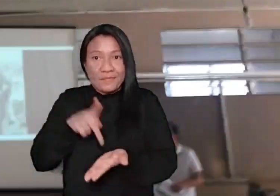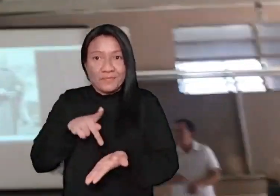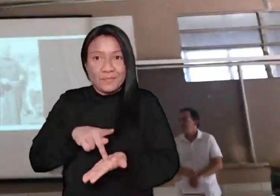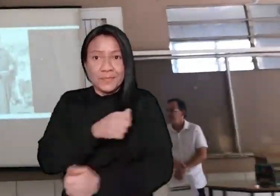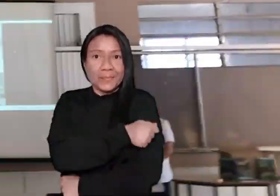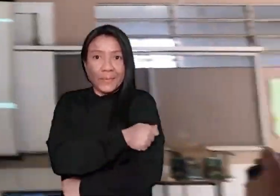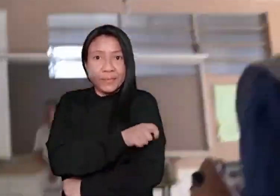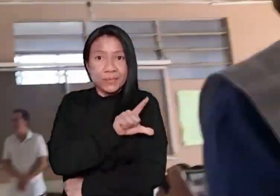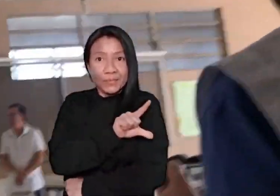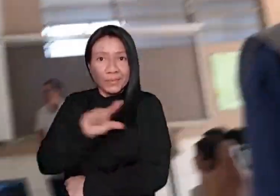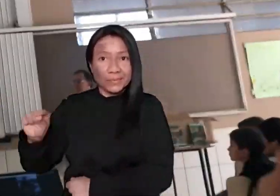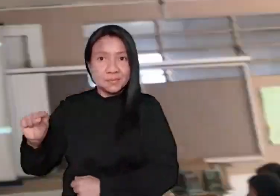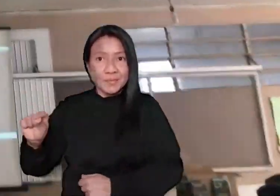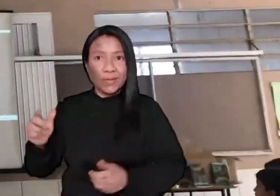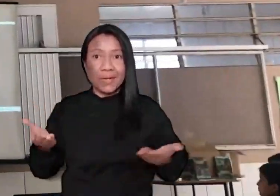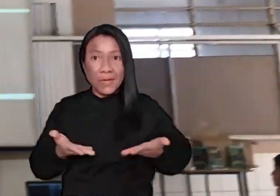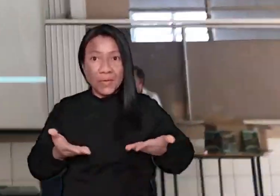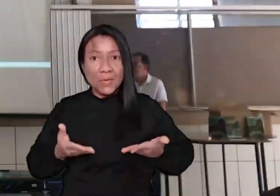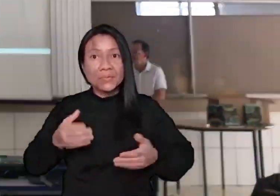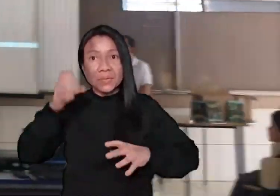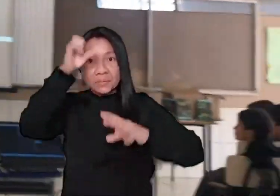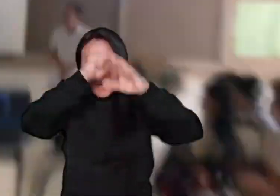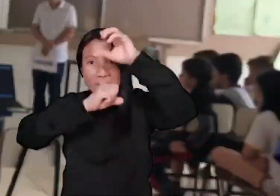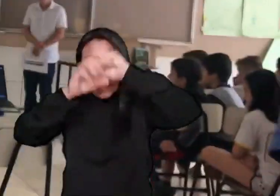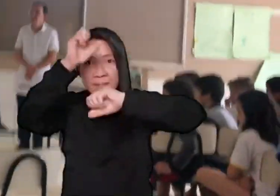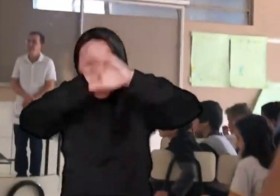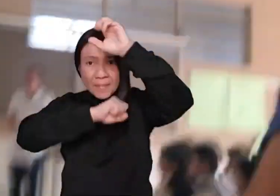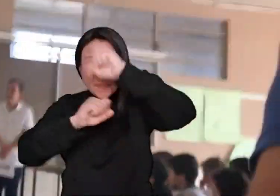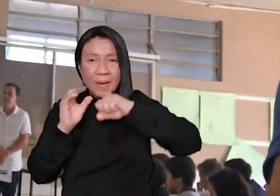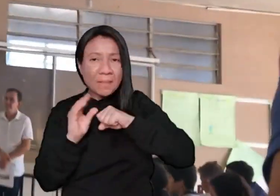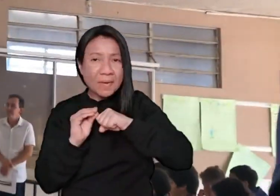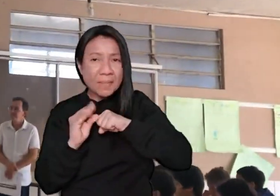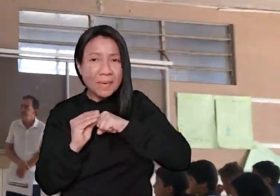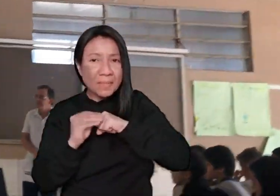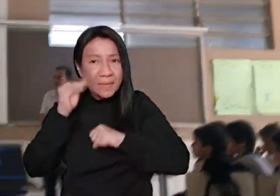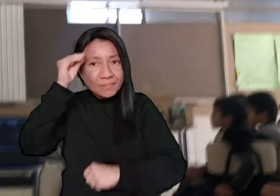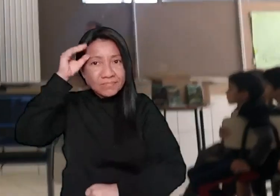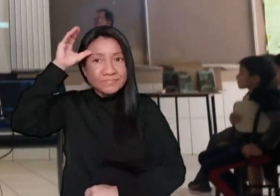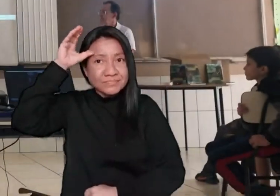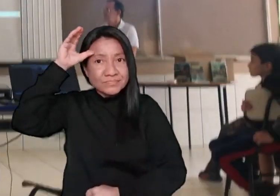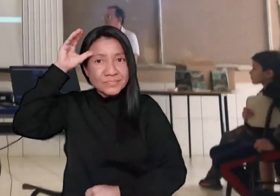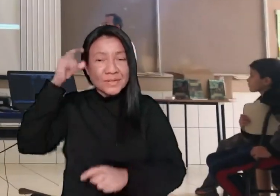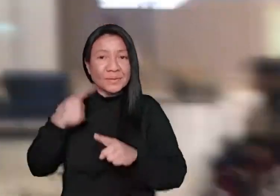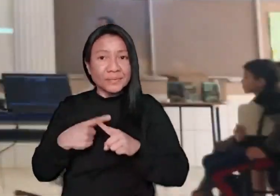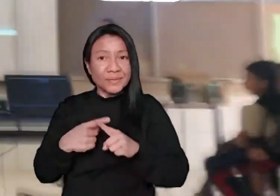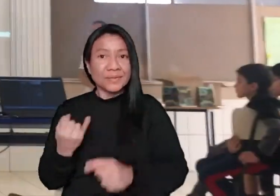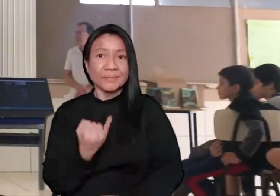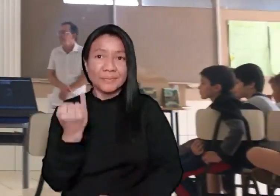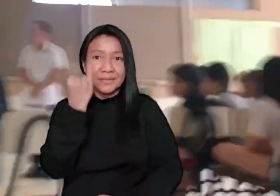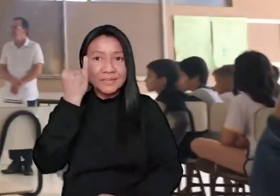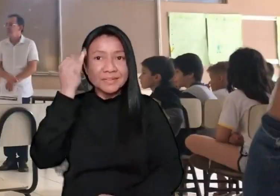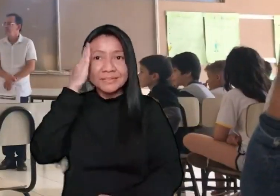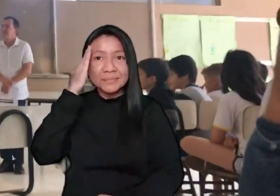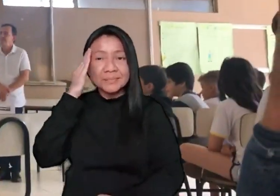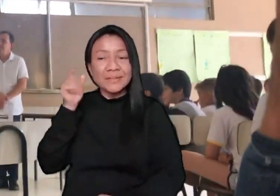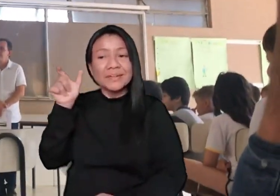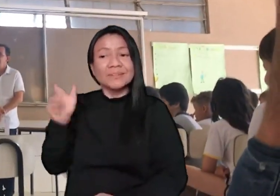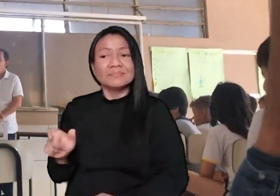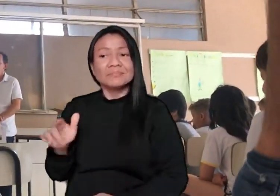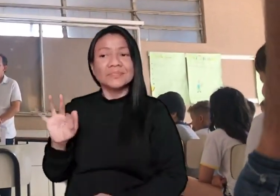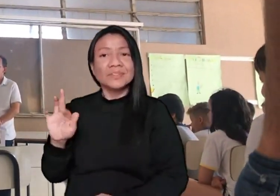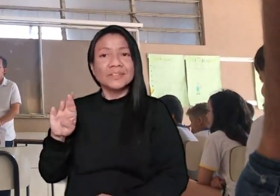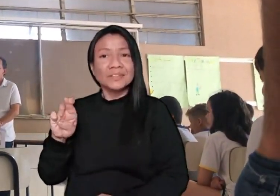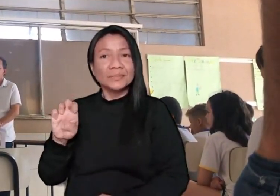né? E dizer que, com certeza, os alunos vão sair daqui hoje mais sábios, né? Porque é importante saber por que o